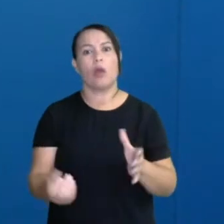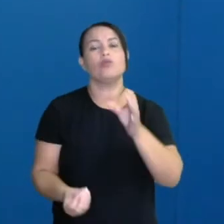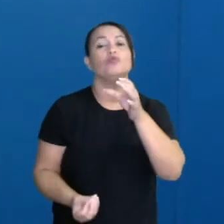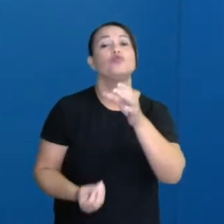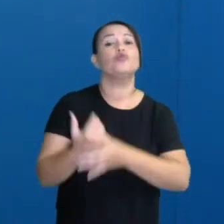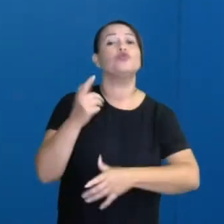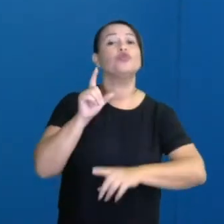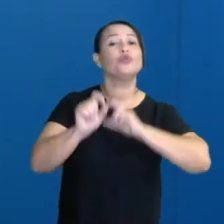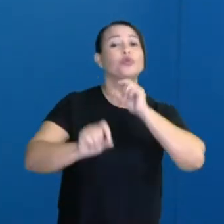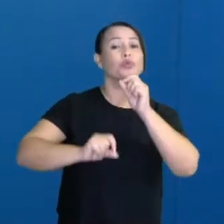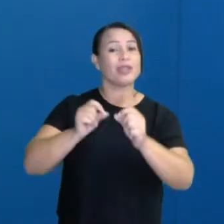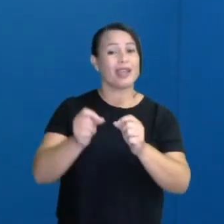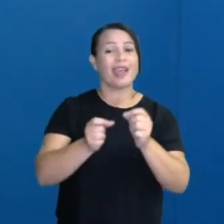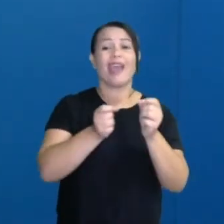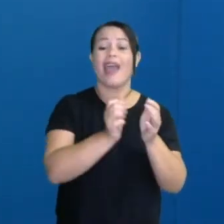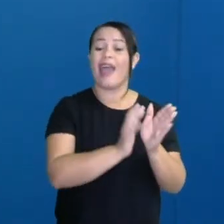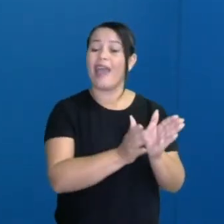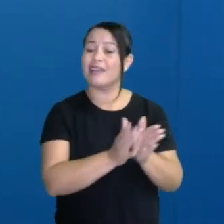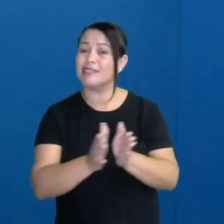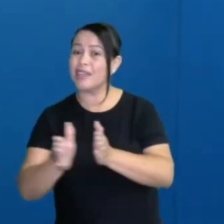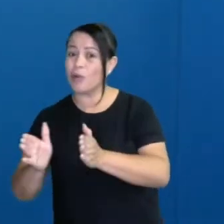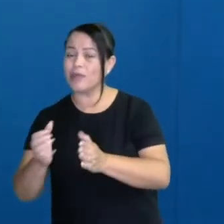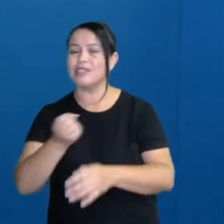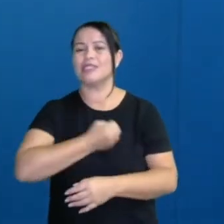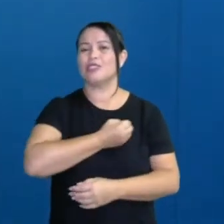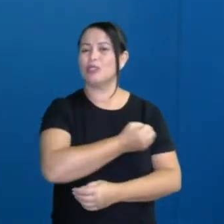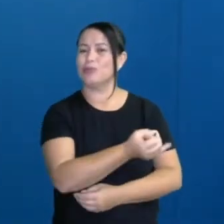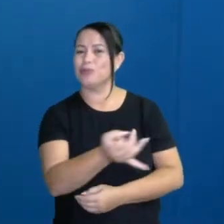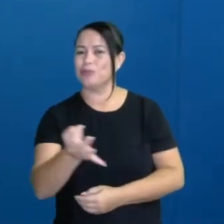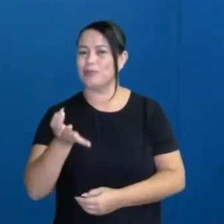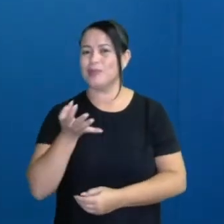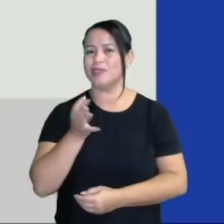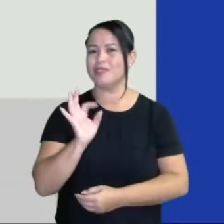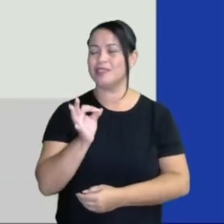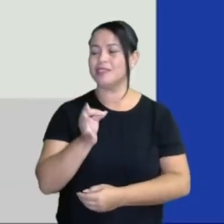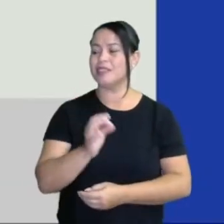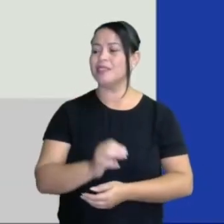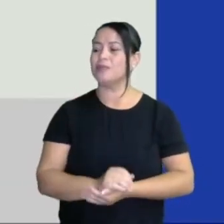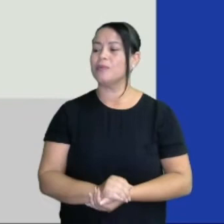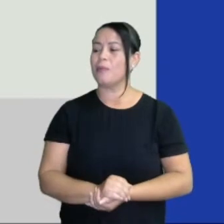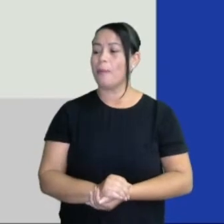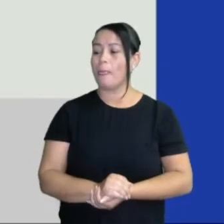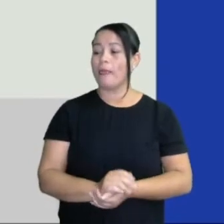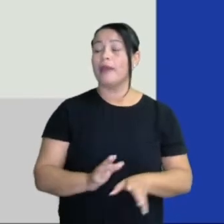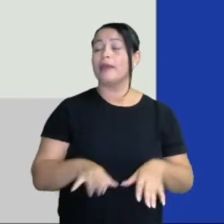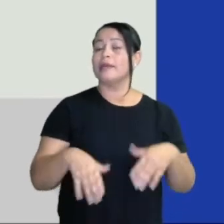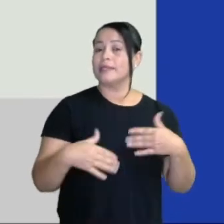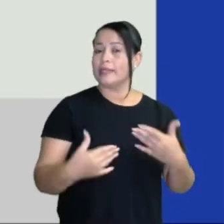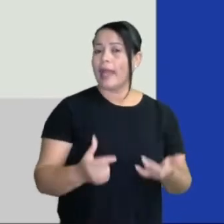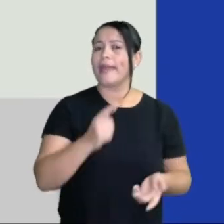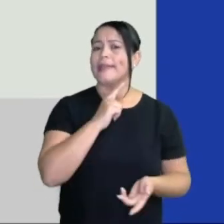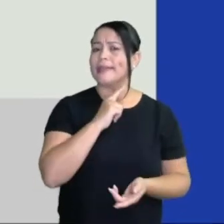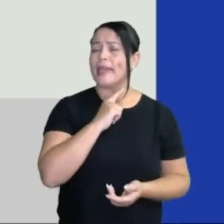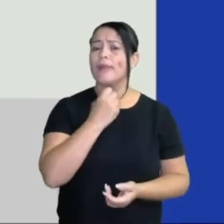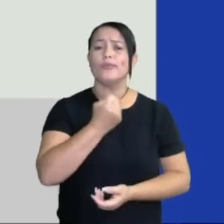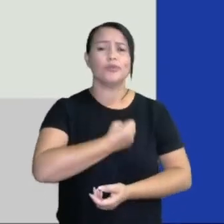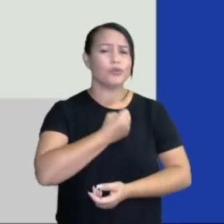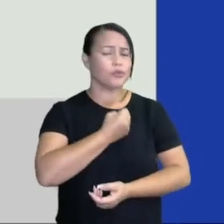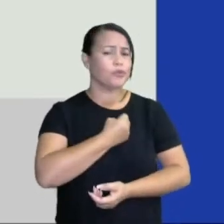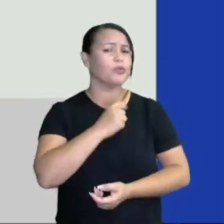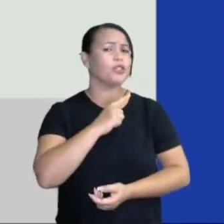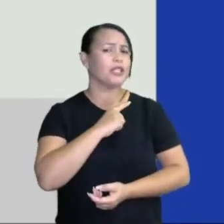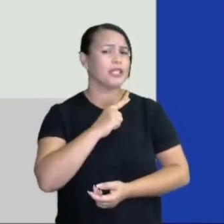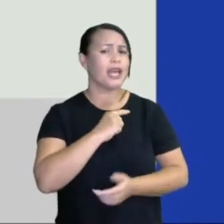surgiu a sequência numérica, tá? Ó, daí temos os números que